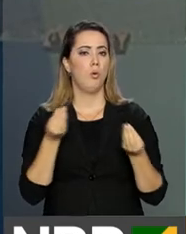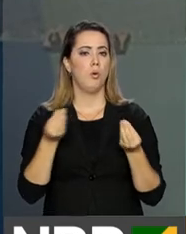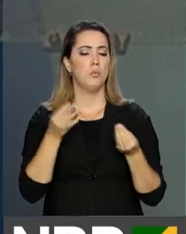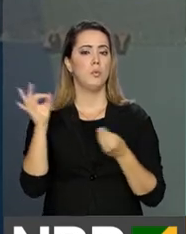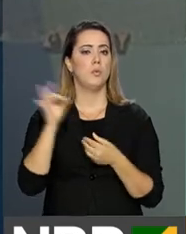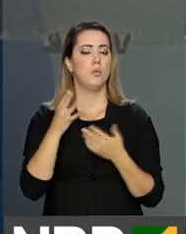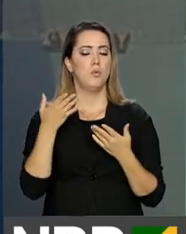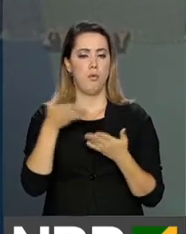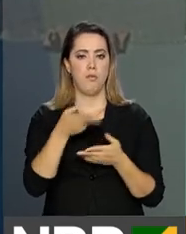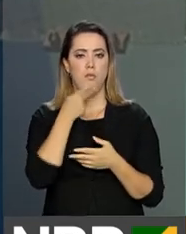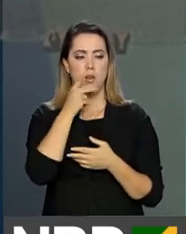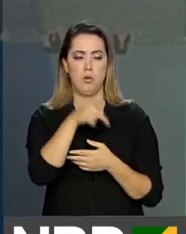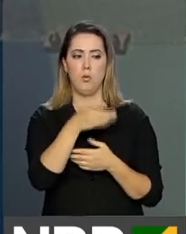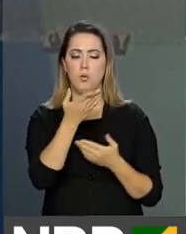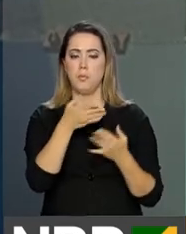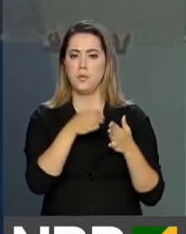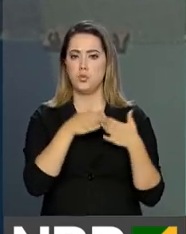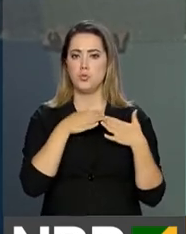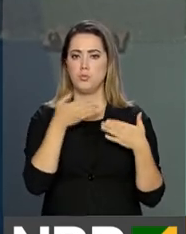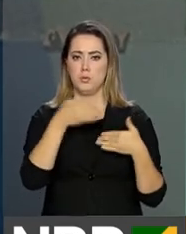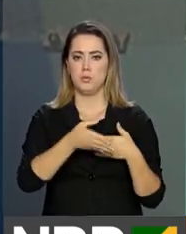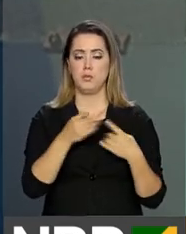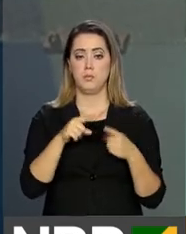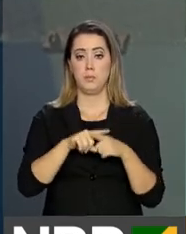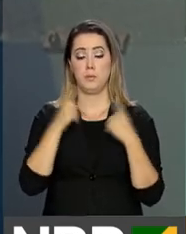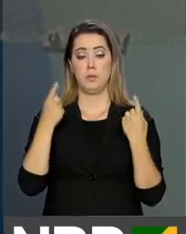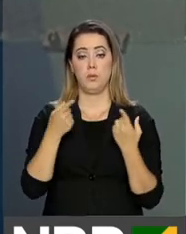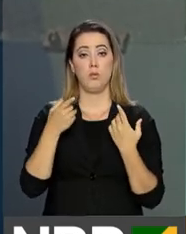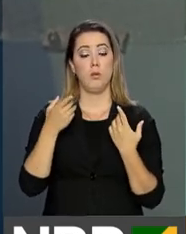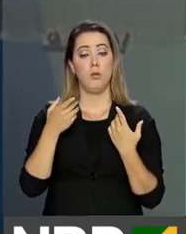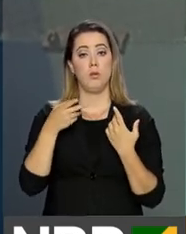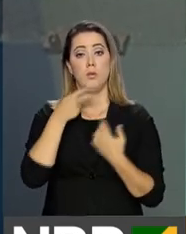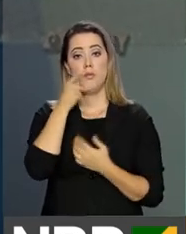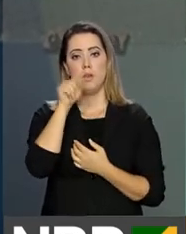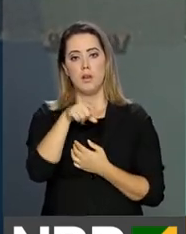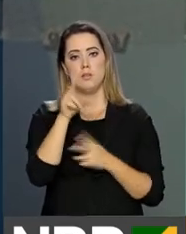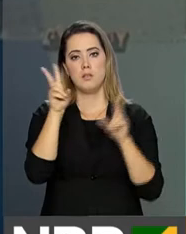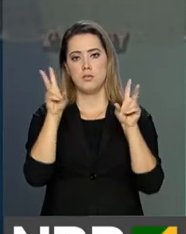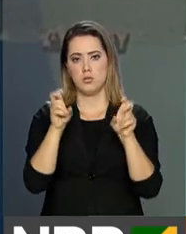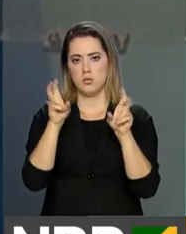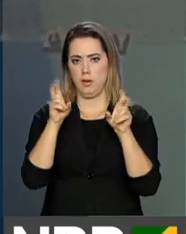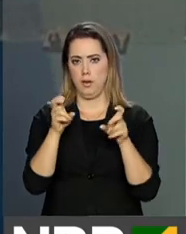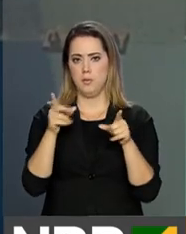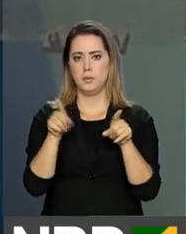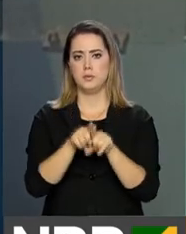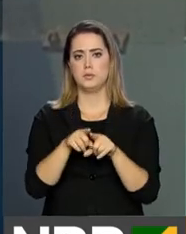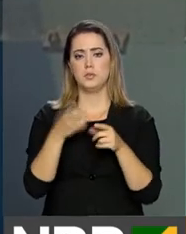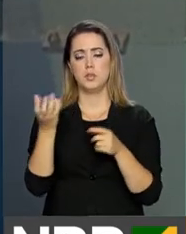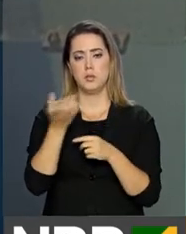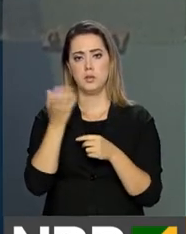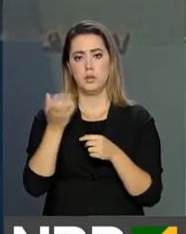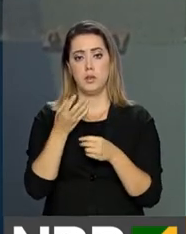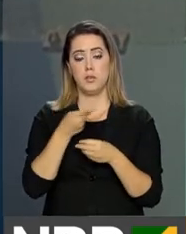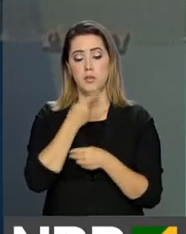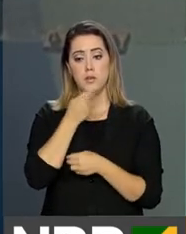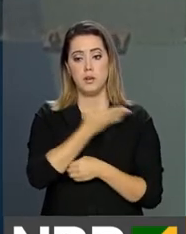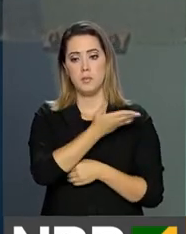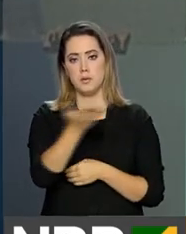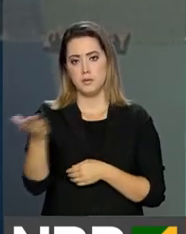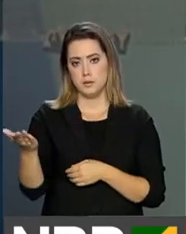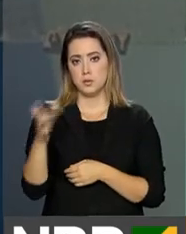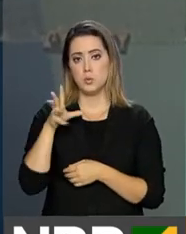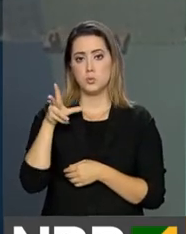foi dito. Portanto, ao mencionar este fato, eu quero assegurar a todos que os senhores e as senhoras